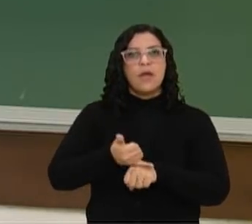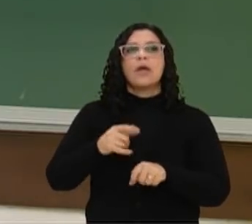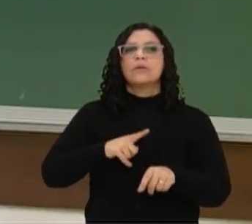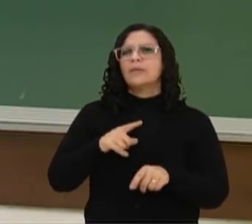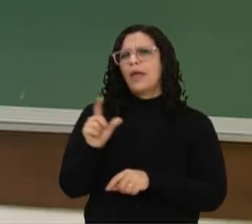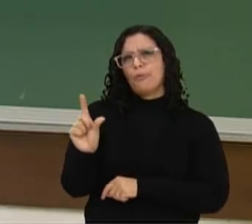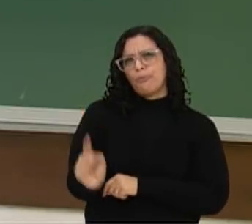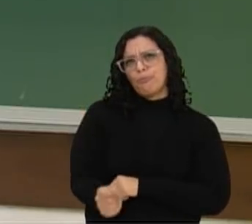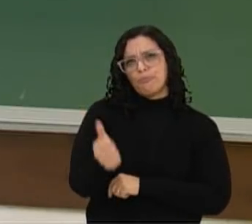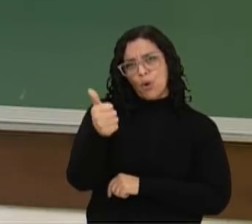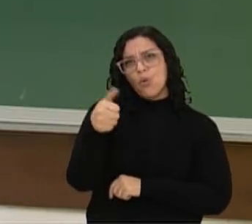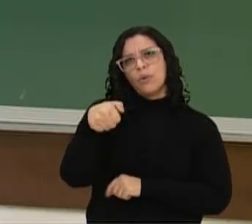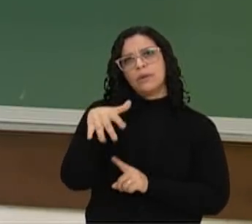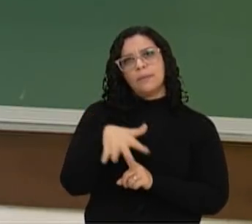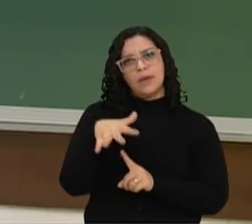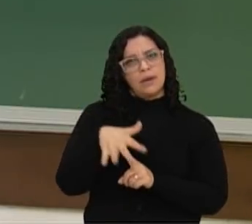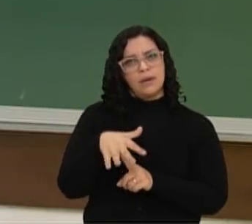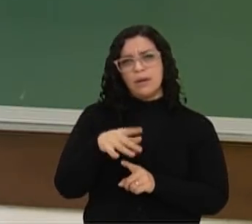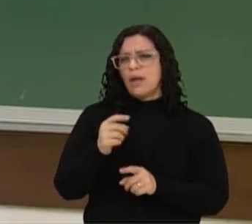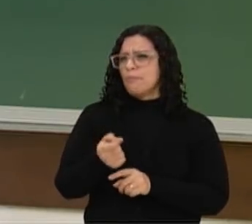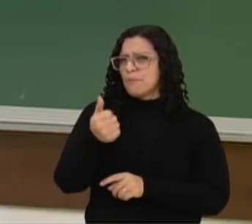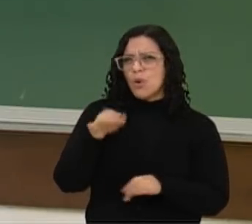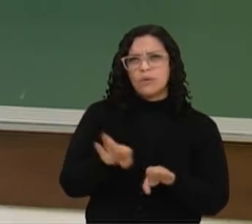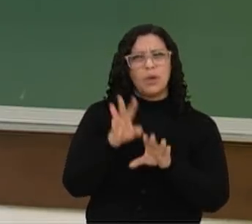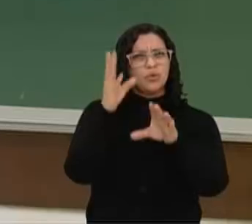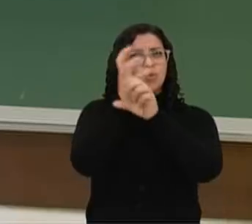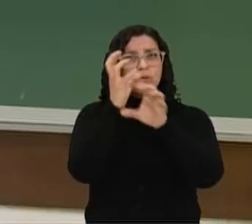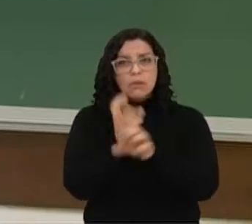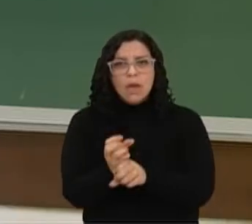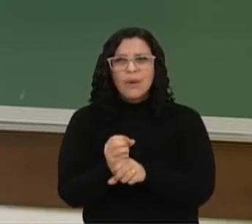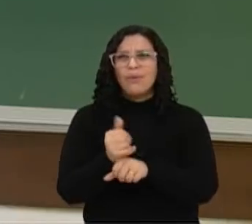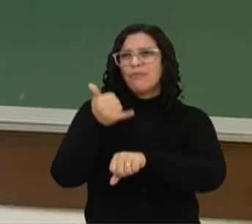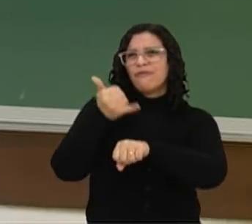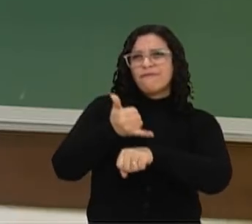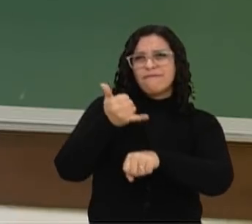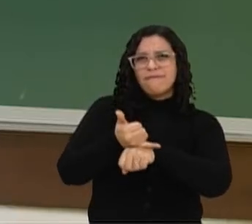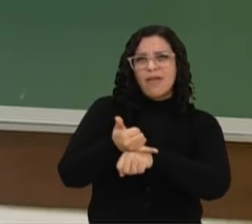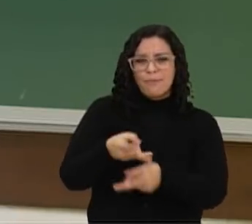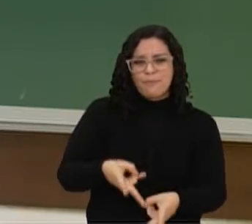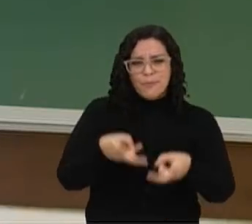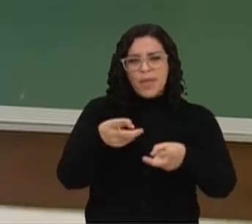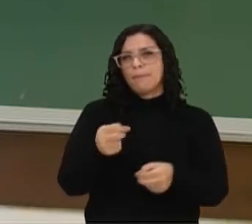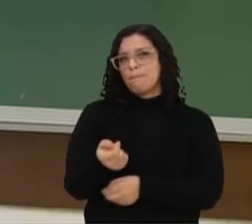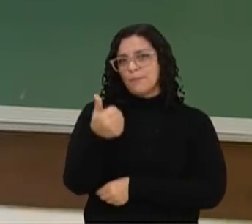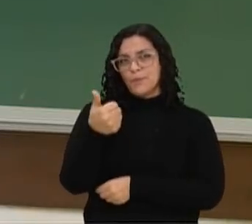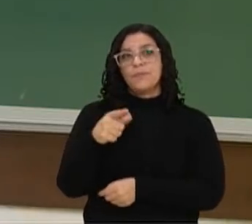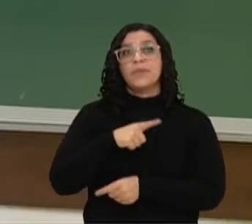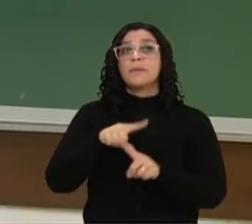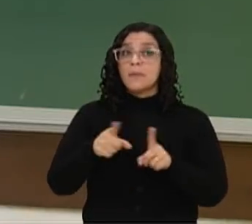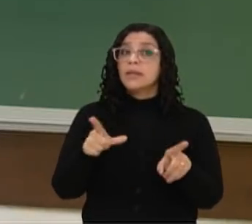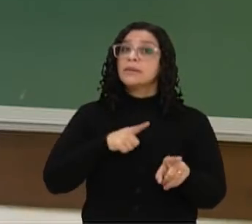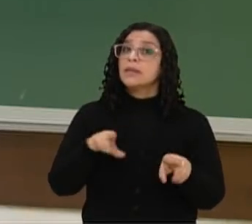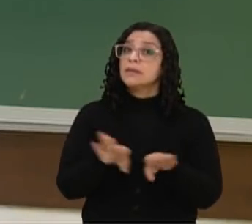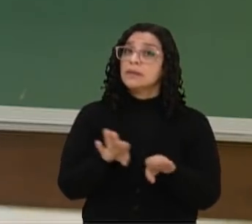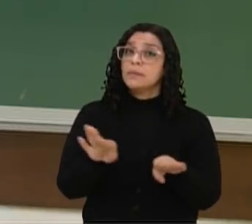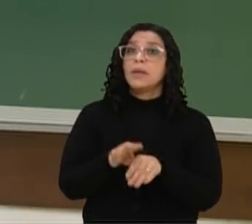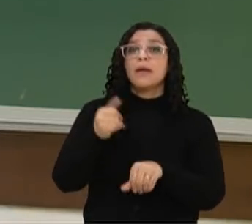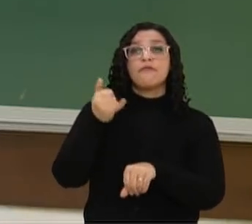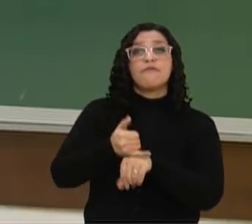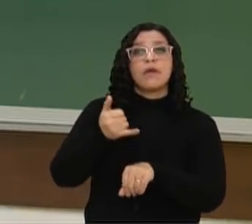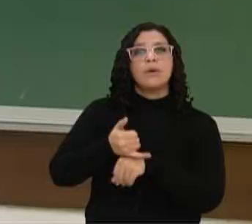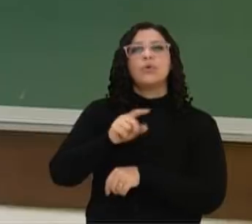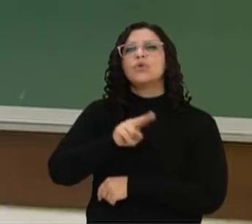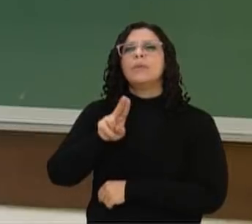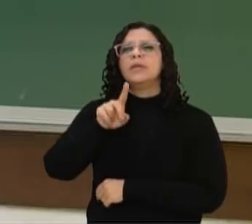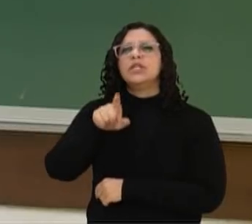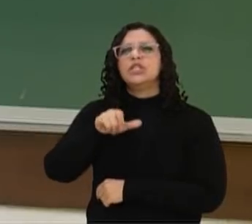menor, né, na constituição do PIB do Paraná, na soma das riquezas produzidas no Paraná, mas nós temos extração,